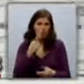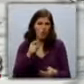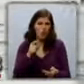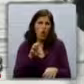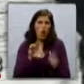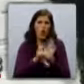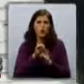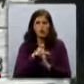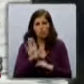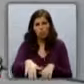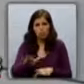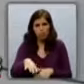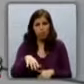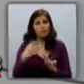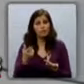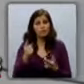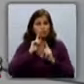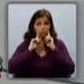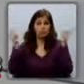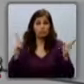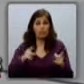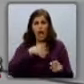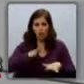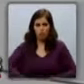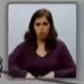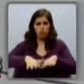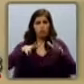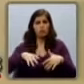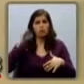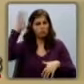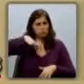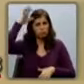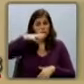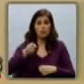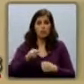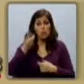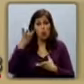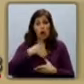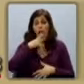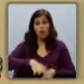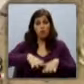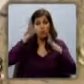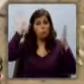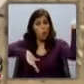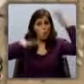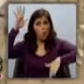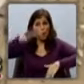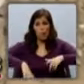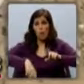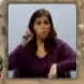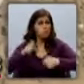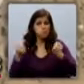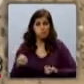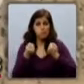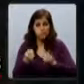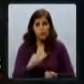na cidade do Lobito, foram surpreendidos com a quantidade de água que caiu e muitos não escaparam às inundações e derrocadas. Os testemunhos